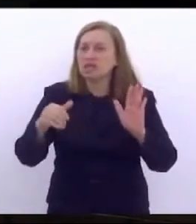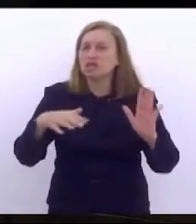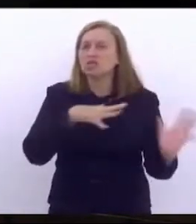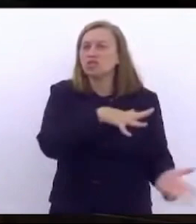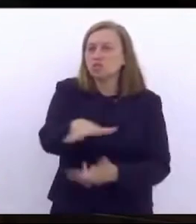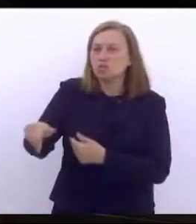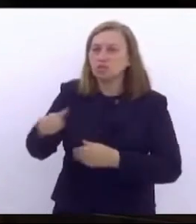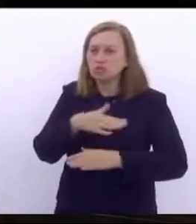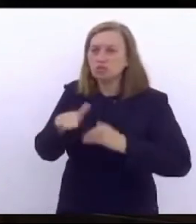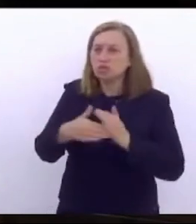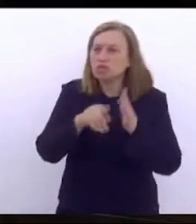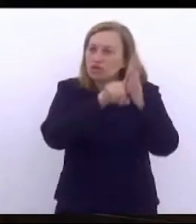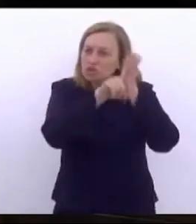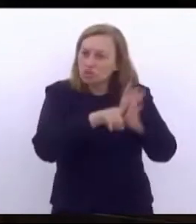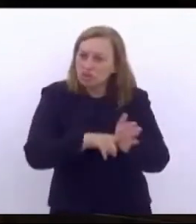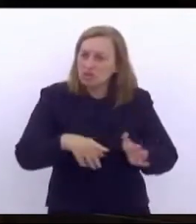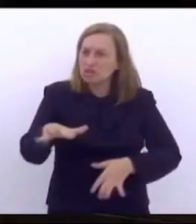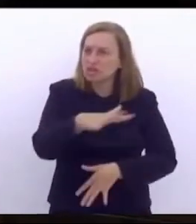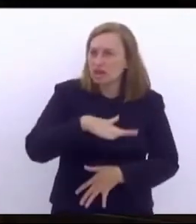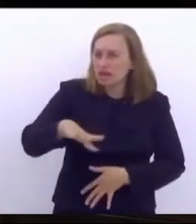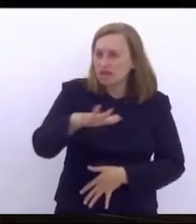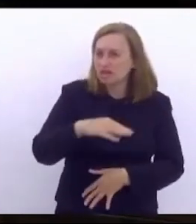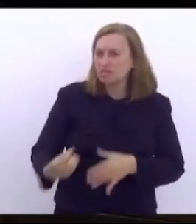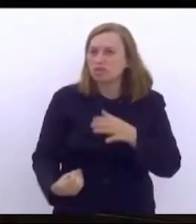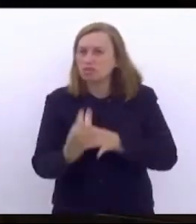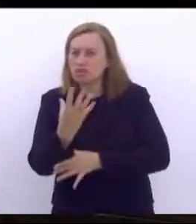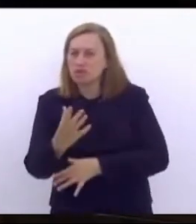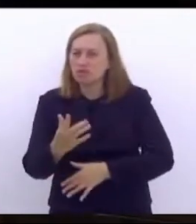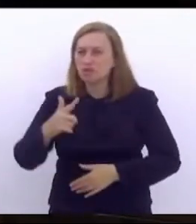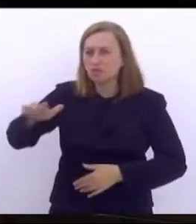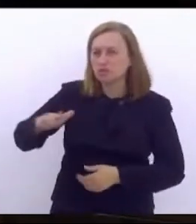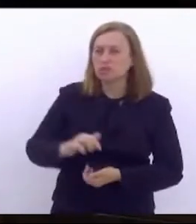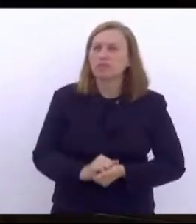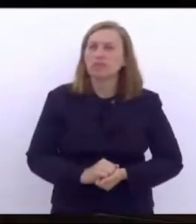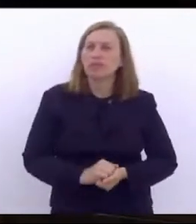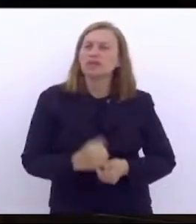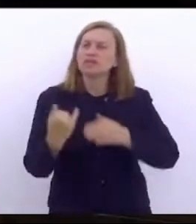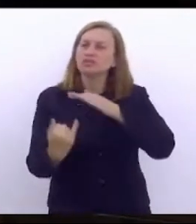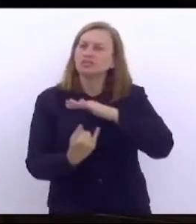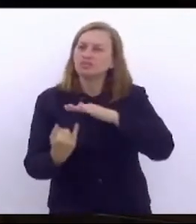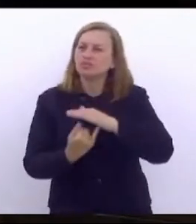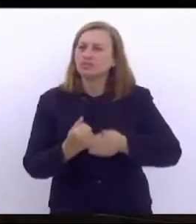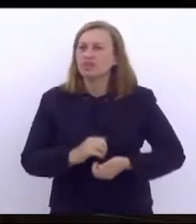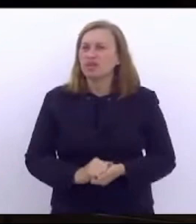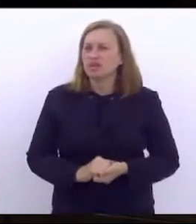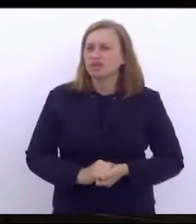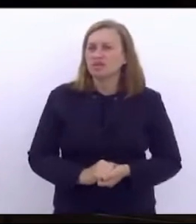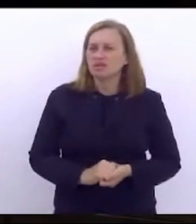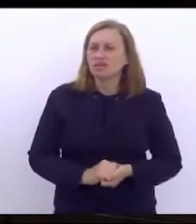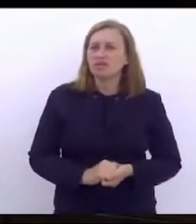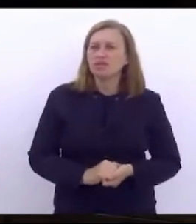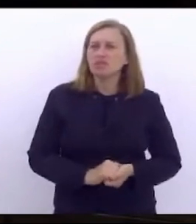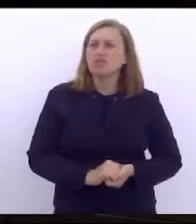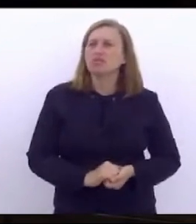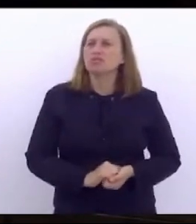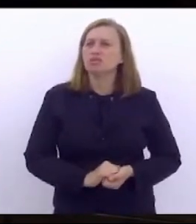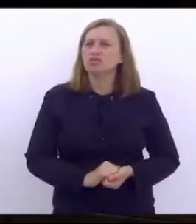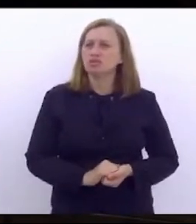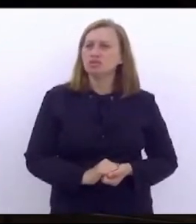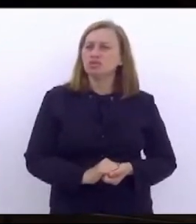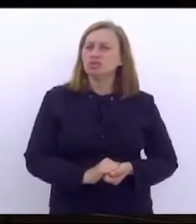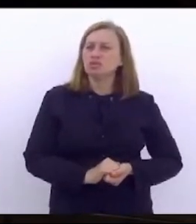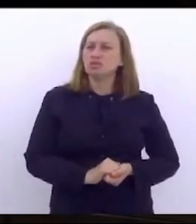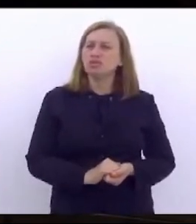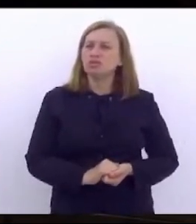e por isso faz pesquisas na área de saúde reprodutiva, etc. Esse instituto, né, que leva o nome de Alan Guttmacher,